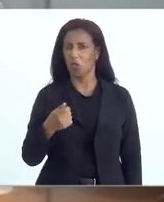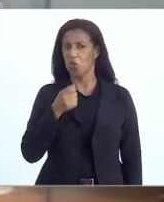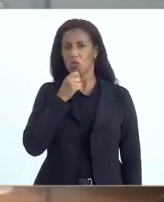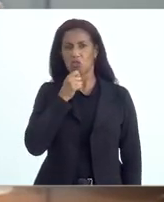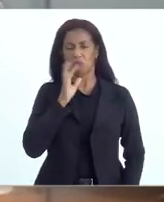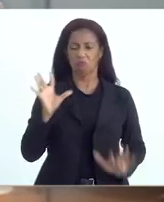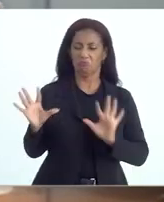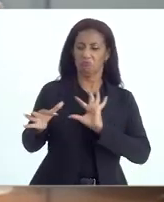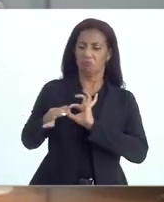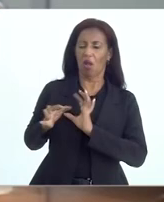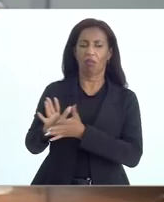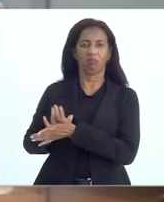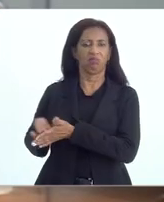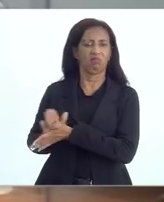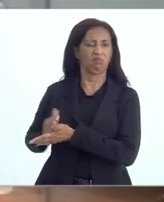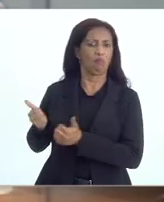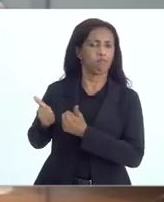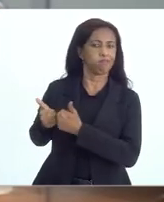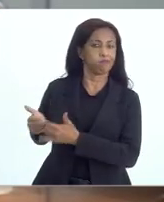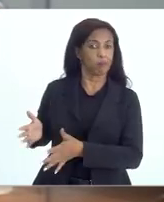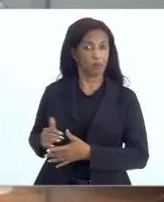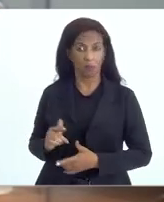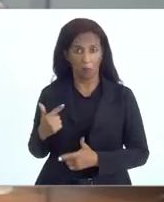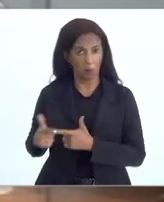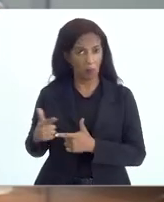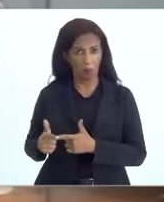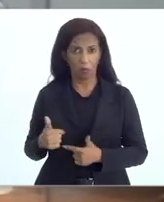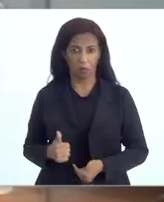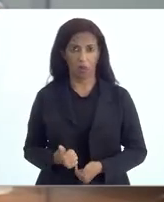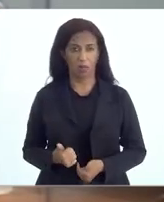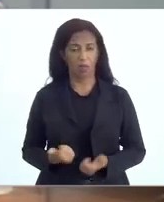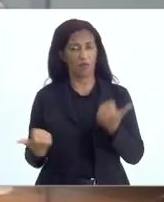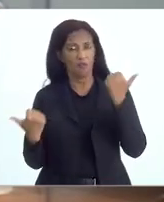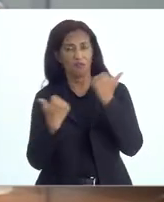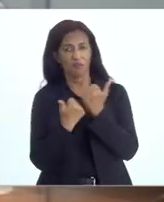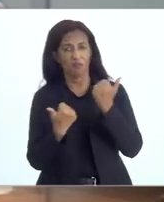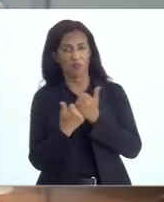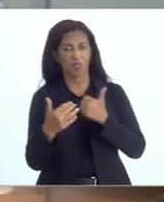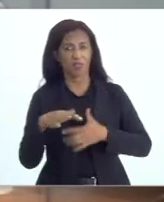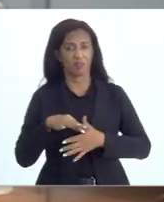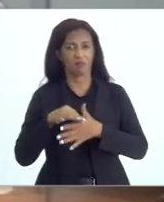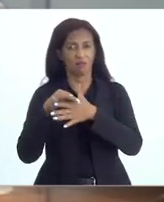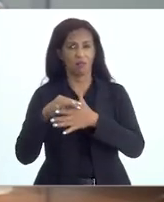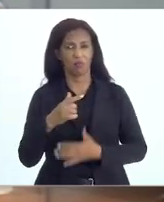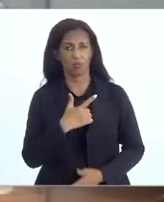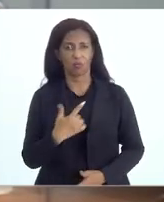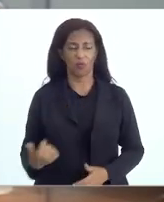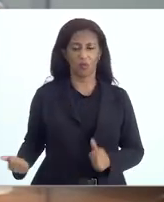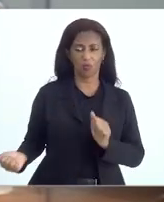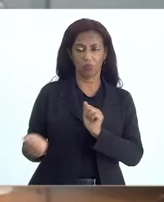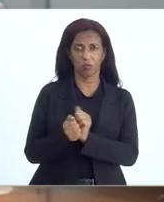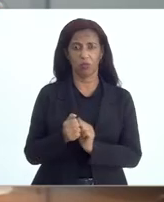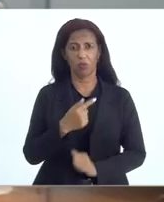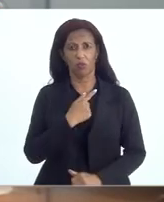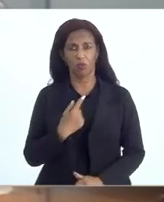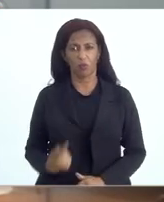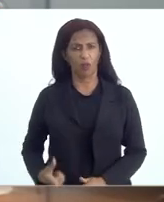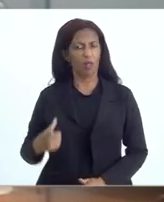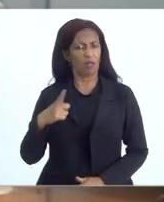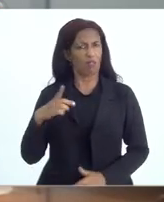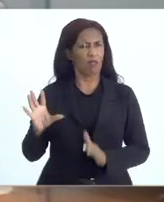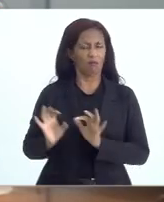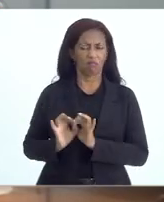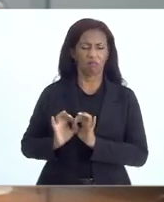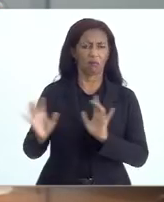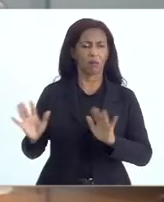rabo preso que absolutamente ninguém é apesar de ser vice-líder do governo tem uma relação pessoal com o governador tem a